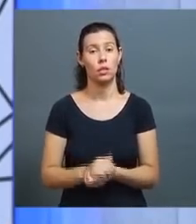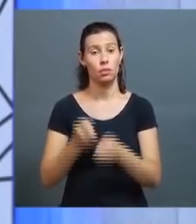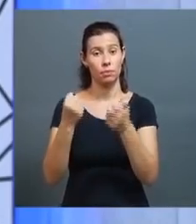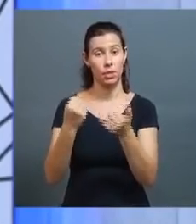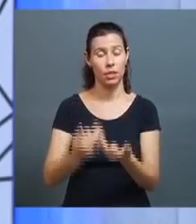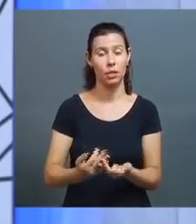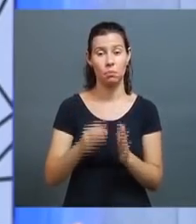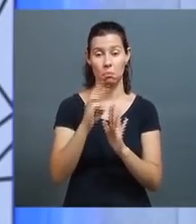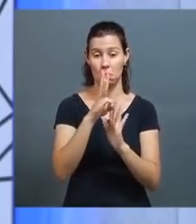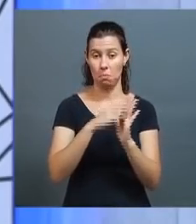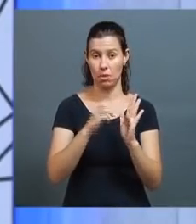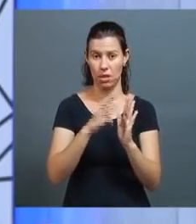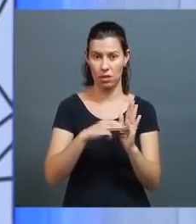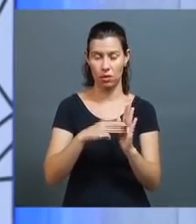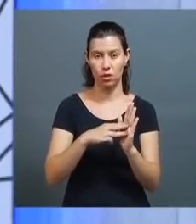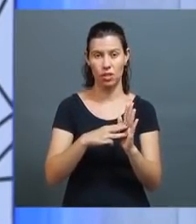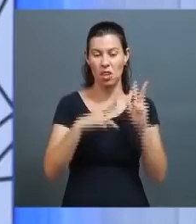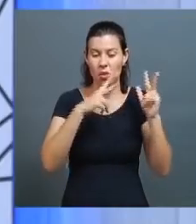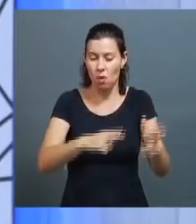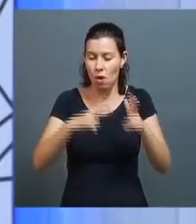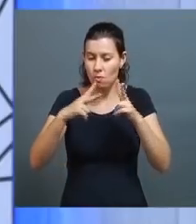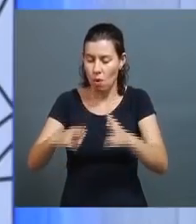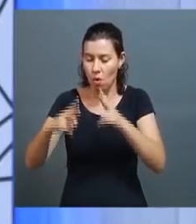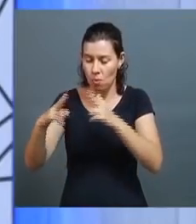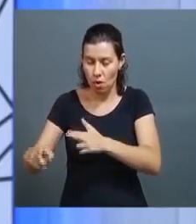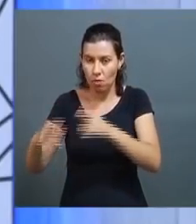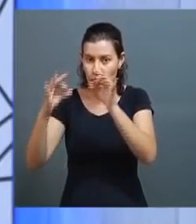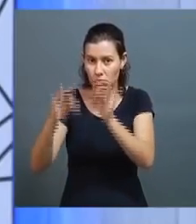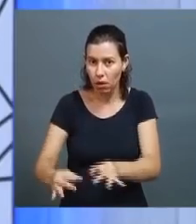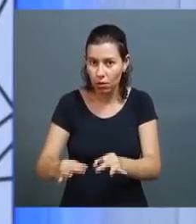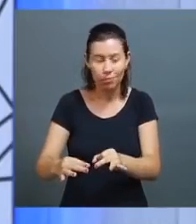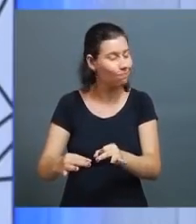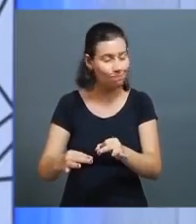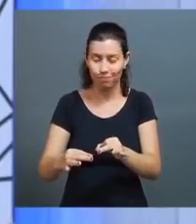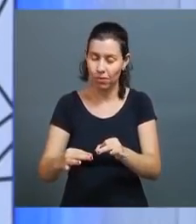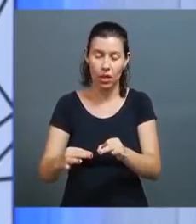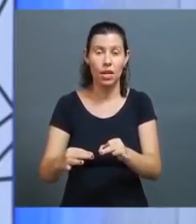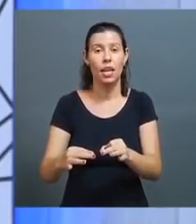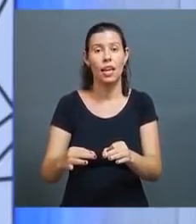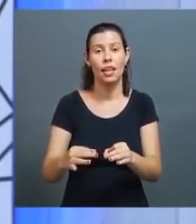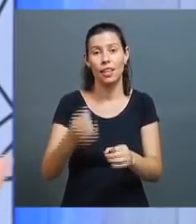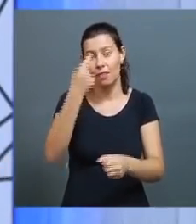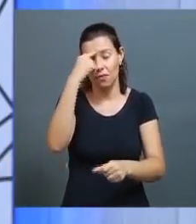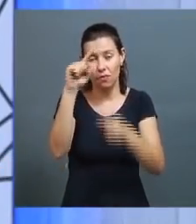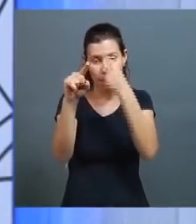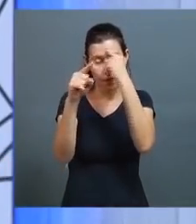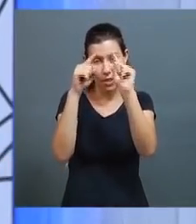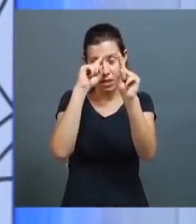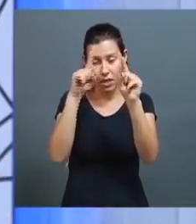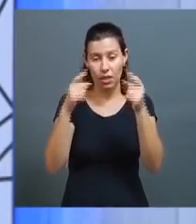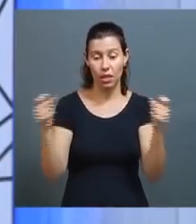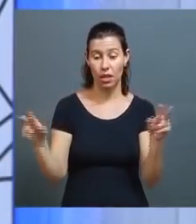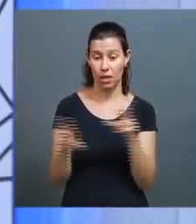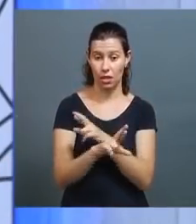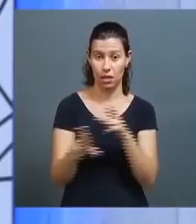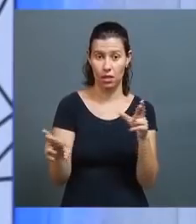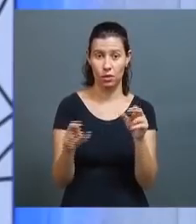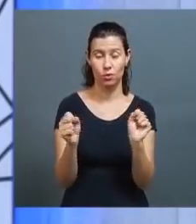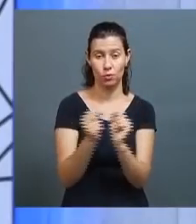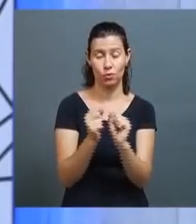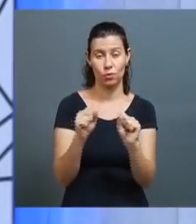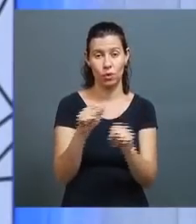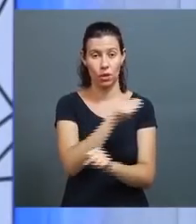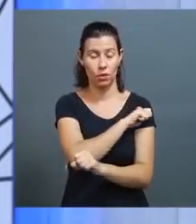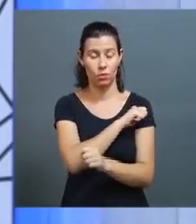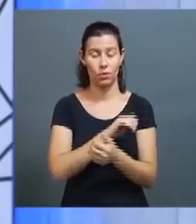uma metodologia universal pré-determinada. Ela é construída, ela é inventada na relação com esse aluno, né?